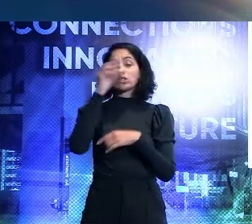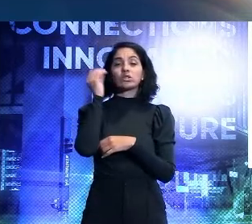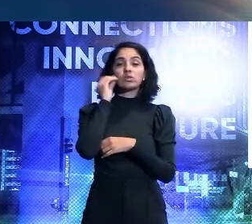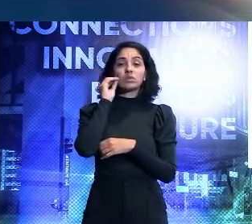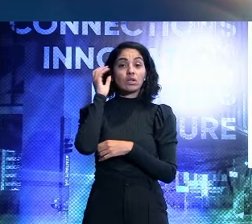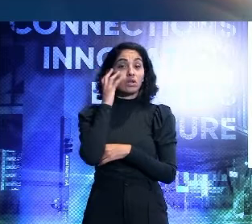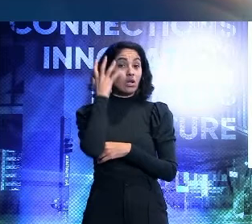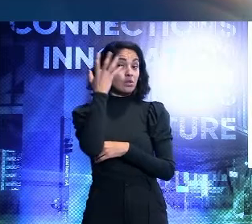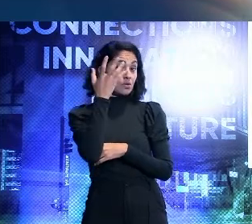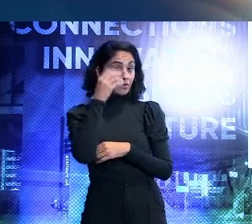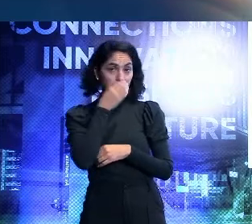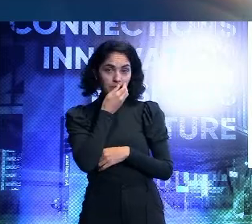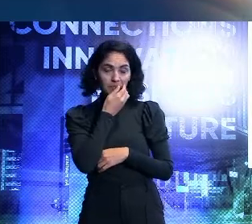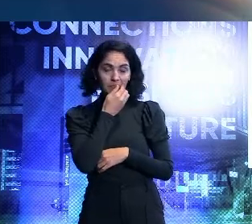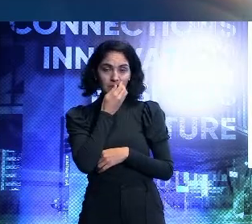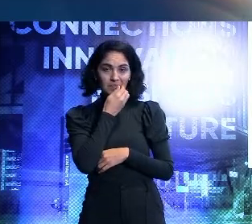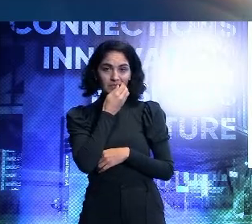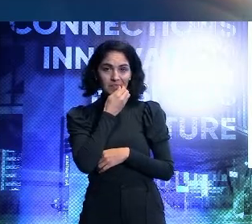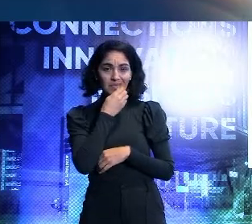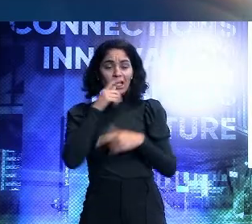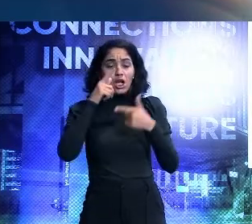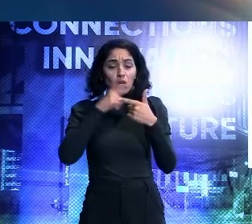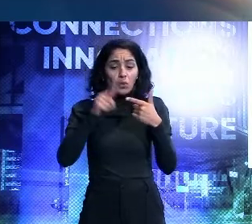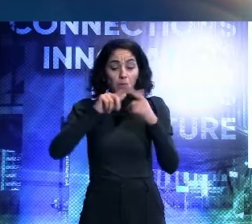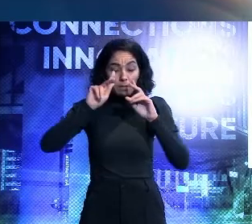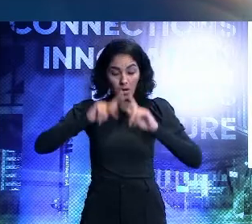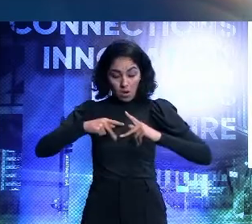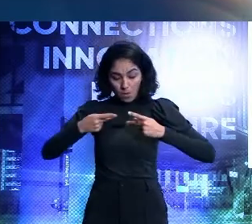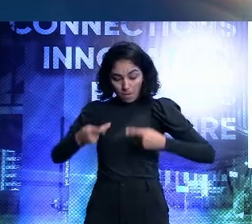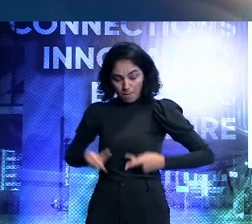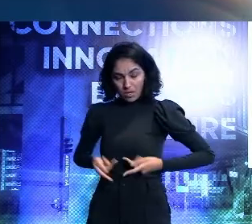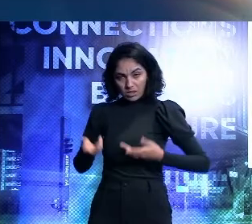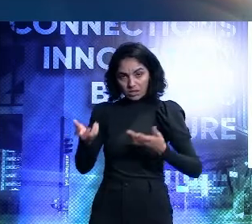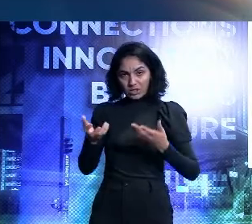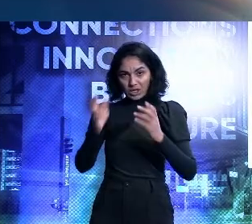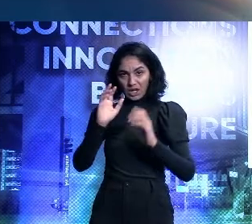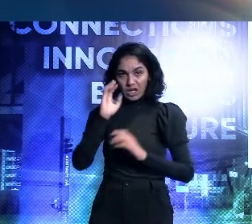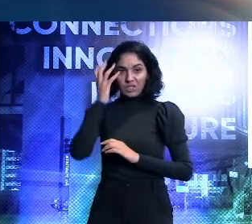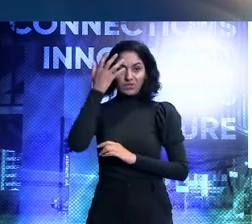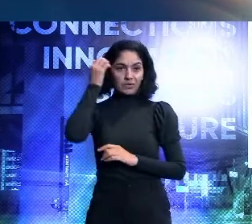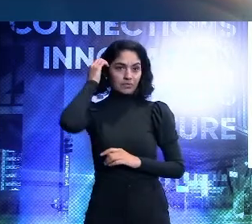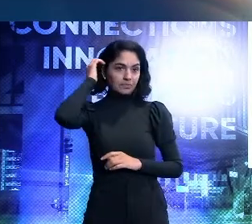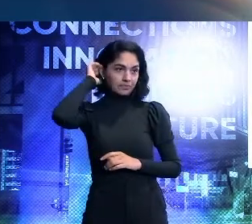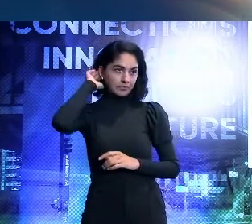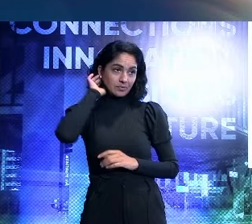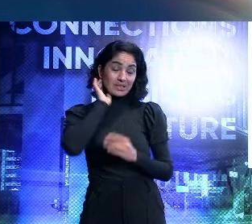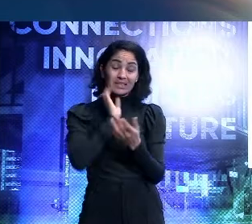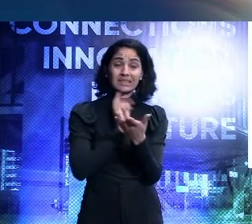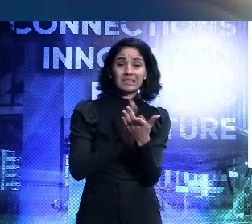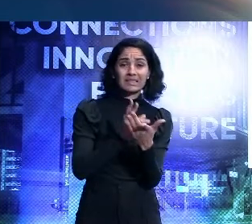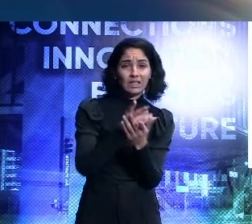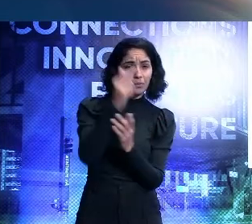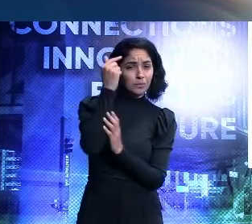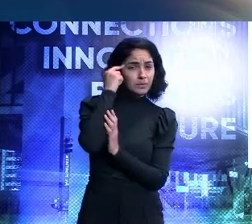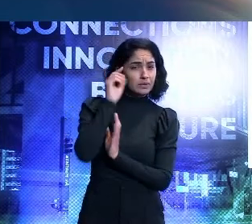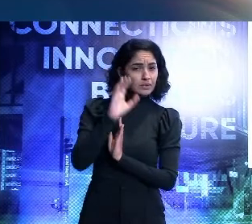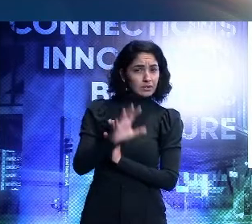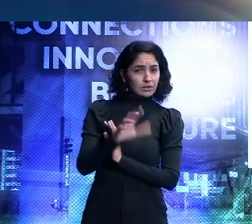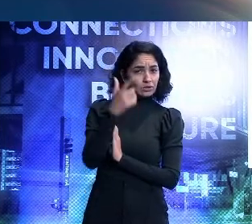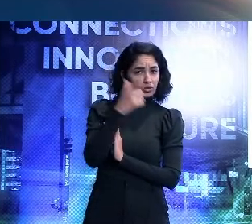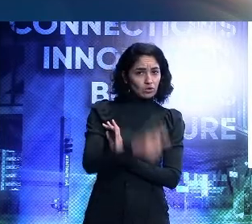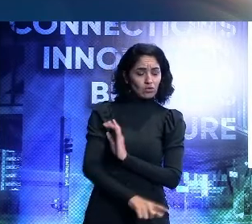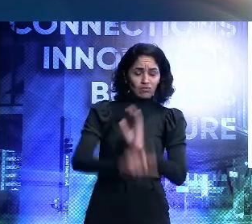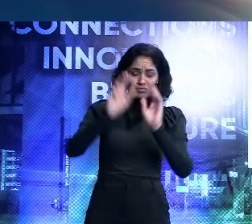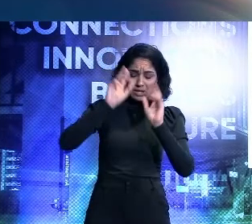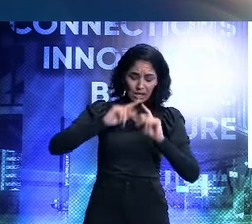é que problema humano a gente quer resolver. Sempre nesse caminho. E ele, de novo, ele é por humano